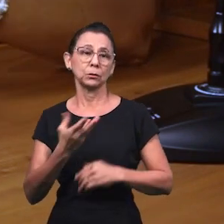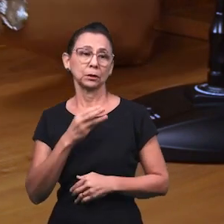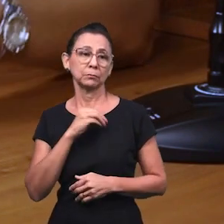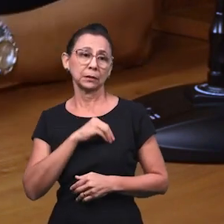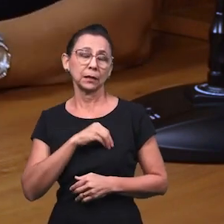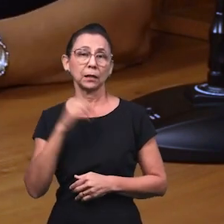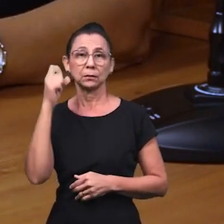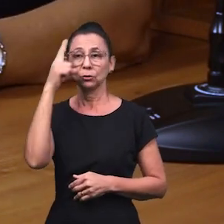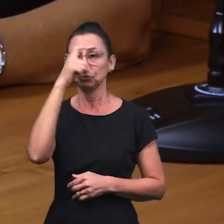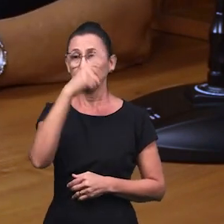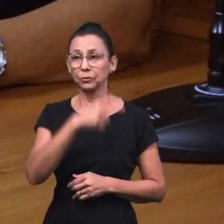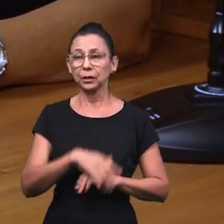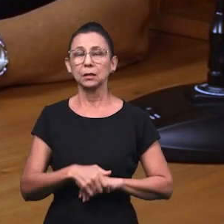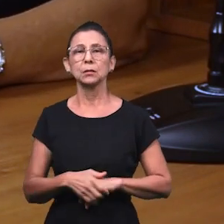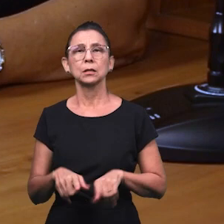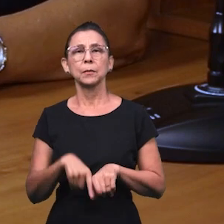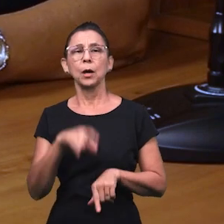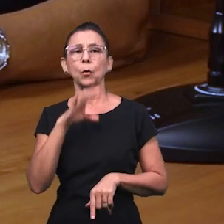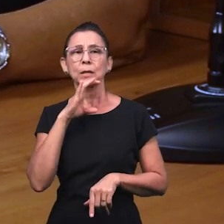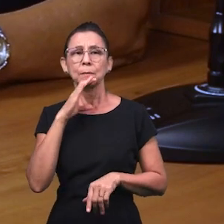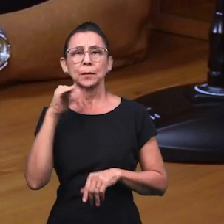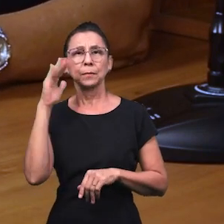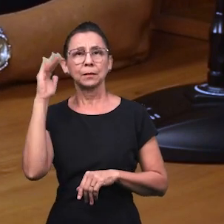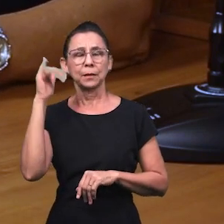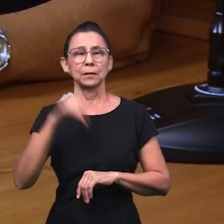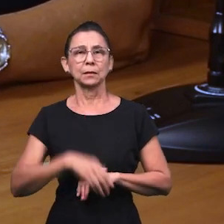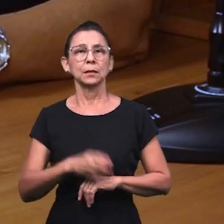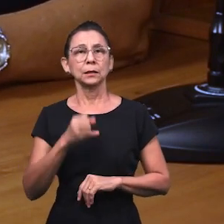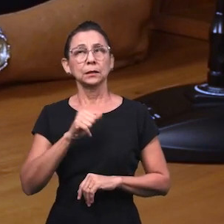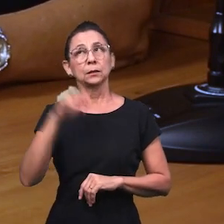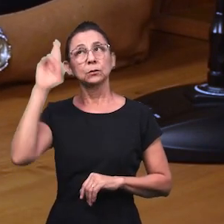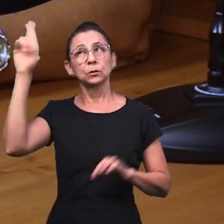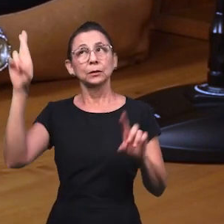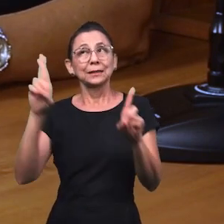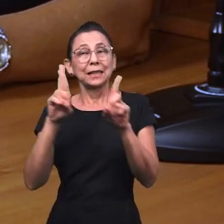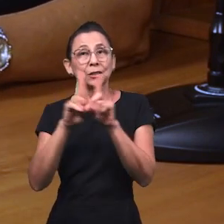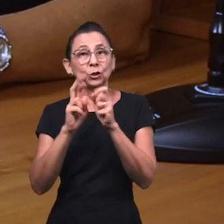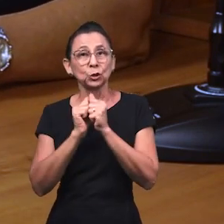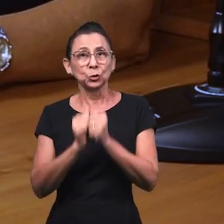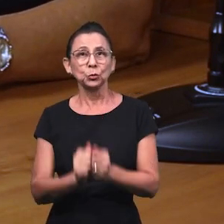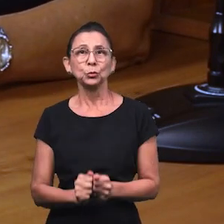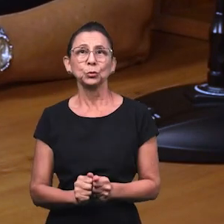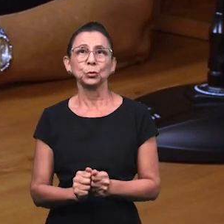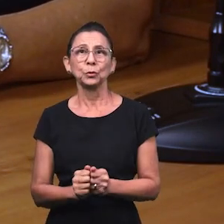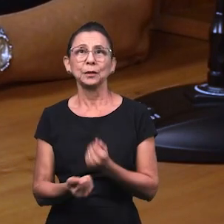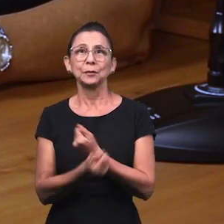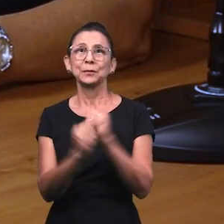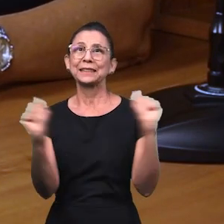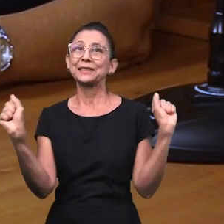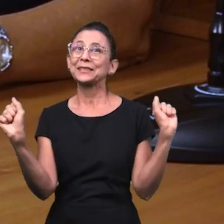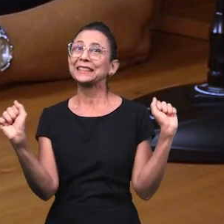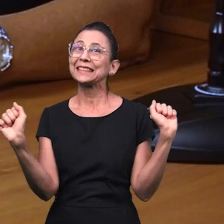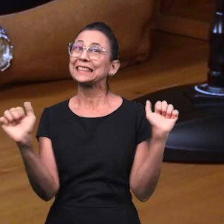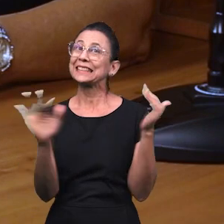ou ter mais conhecimento, enfim. O importante é como o Carlos falou, se o Senhor está conosco, nada é impossível.